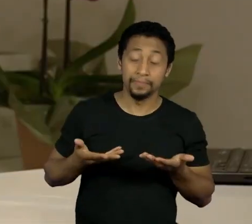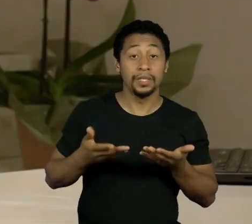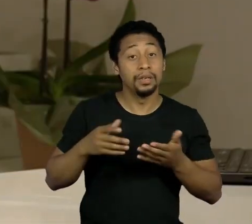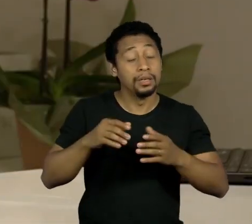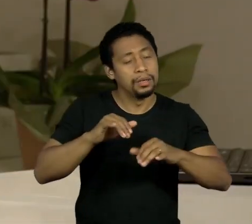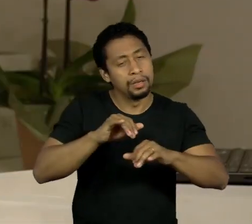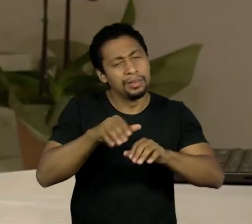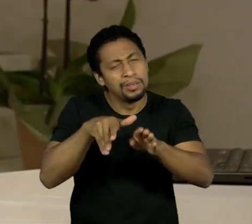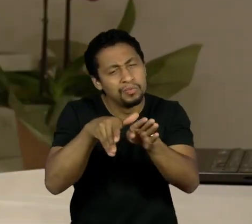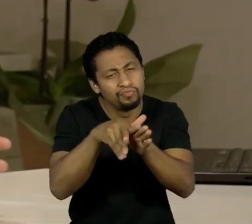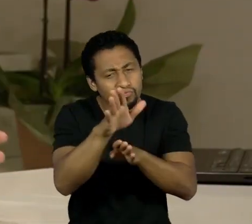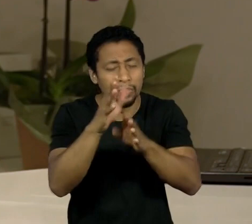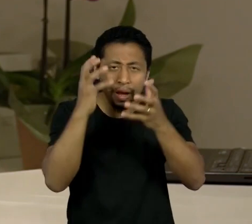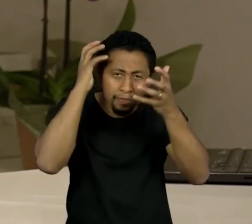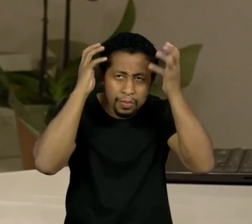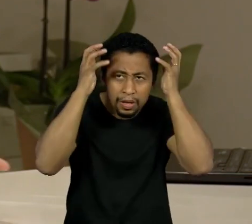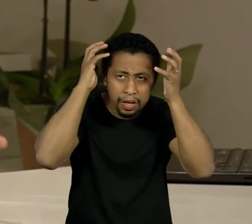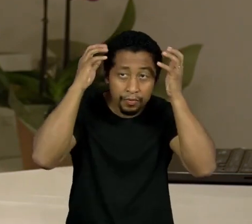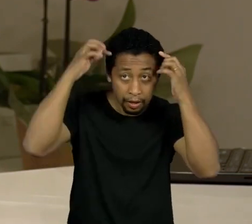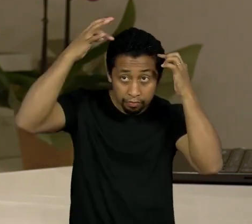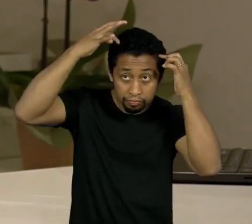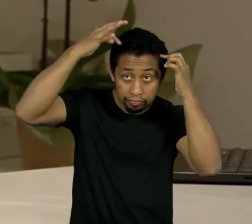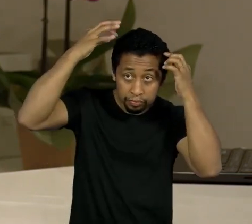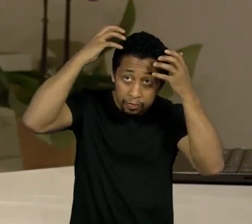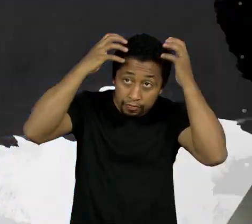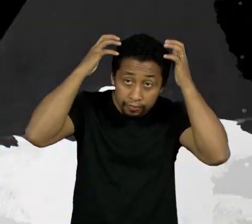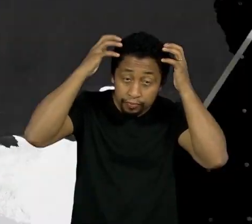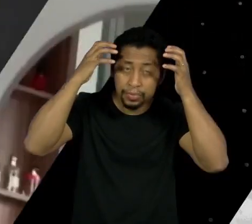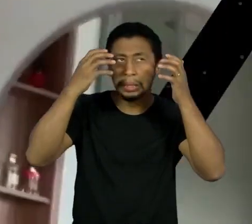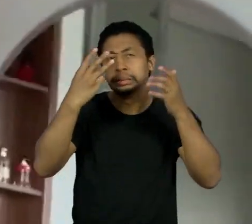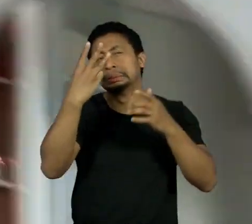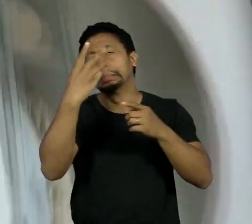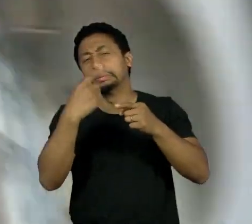lavagem do couro cabeludo seja ao menos ali 3 vezes na semana.